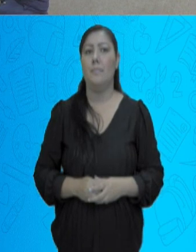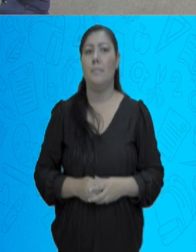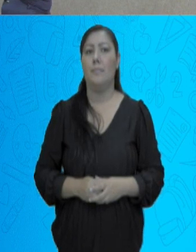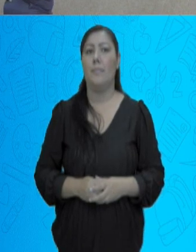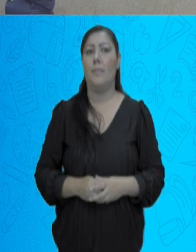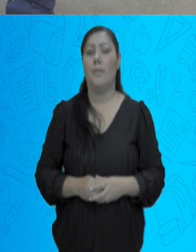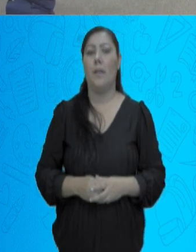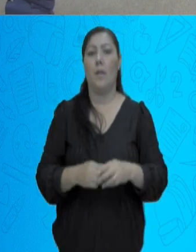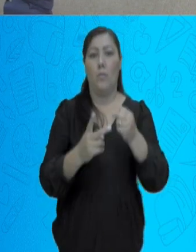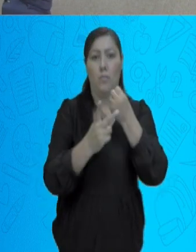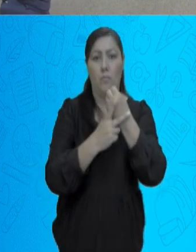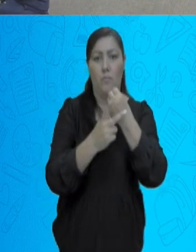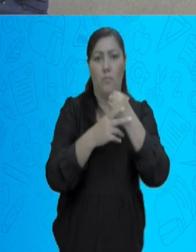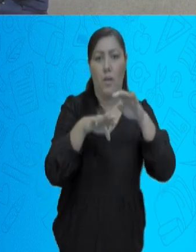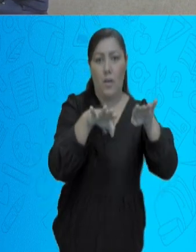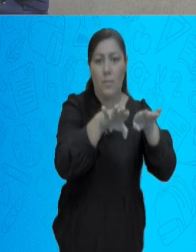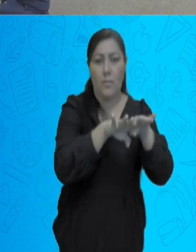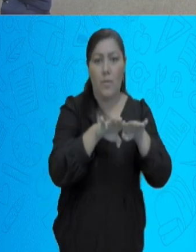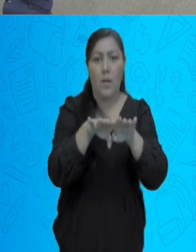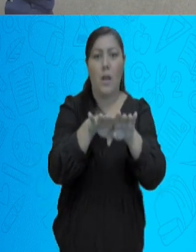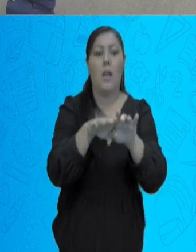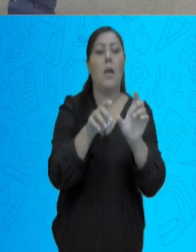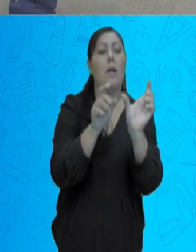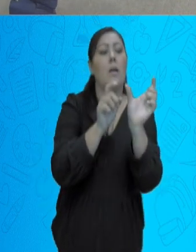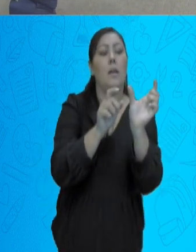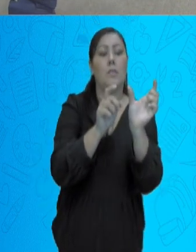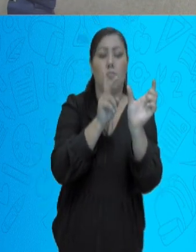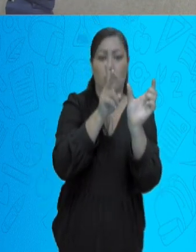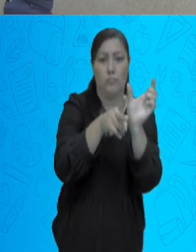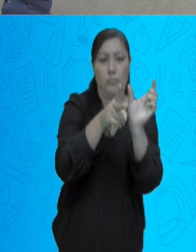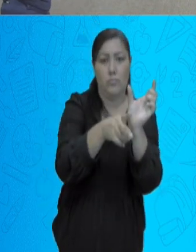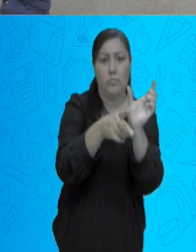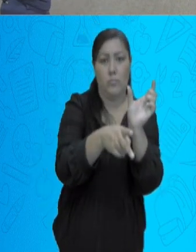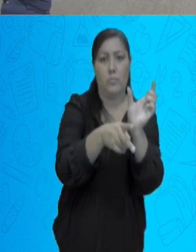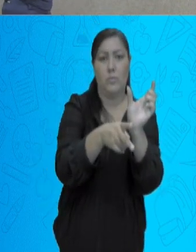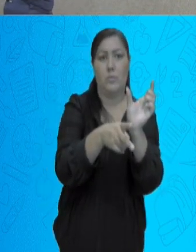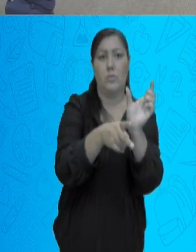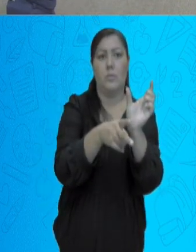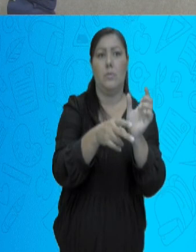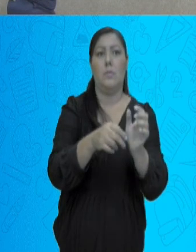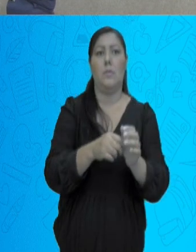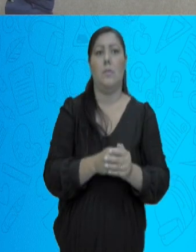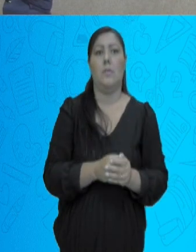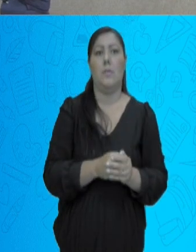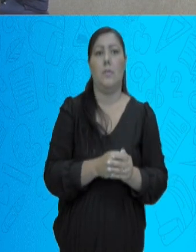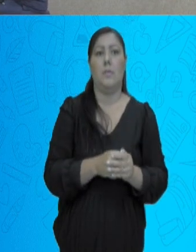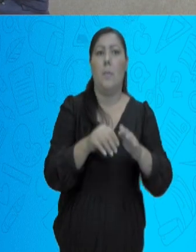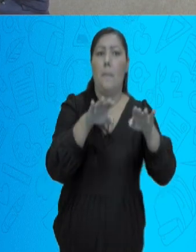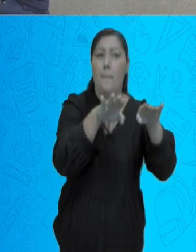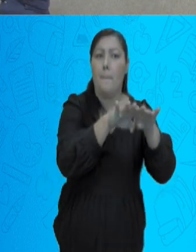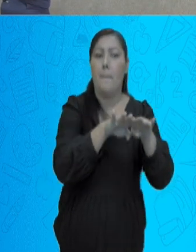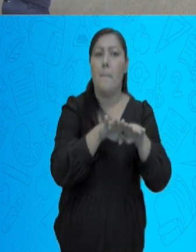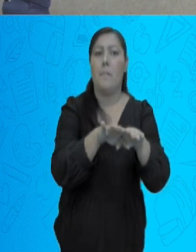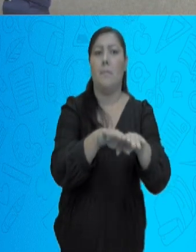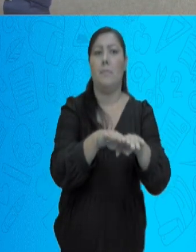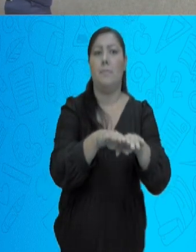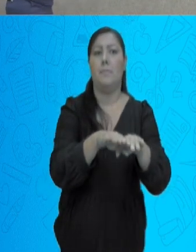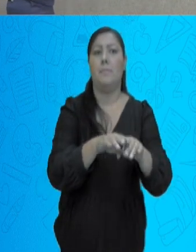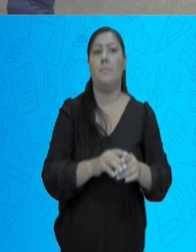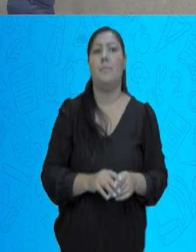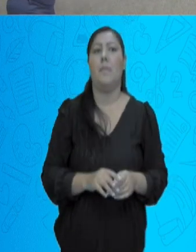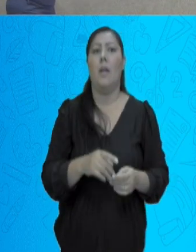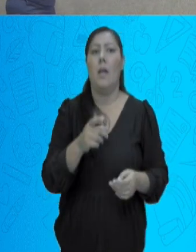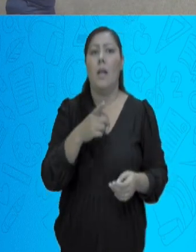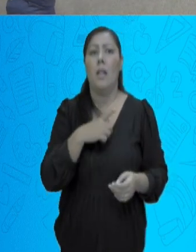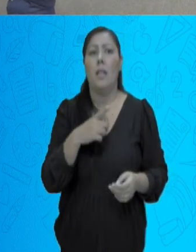radical, os mesmos fonemas, para marcar as flexões do verbo. É padrão. Ele tem as